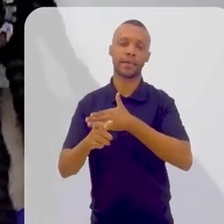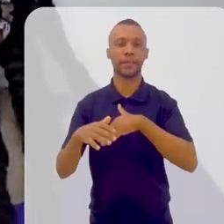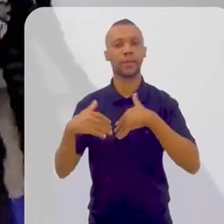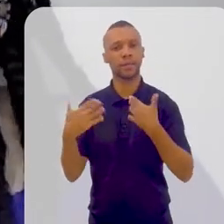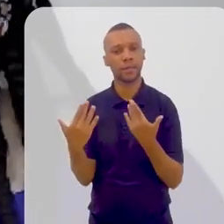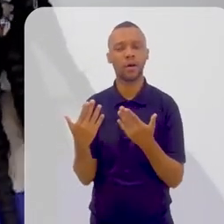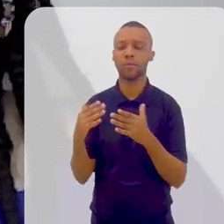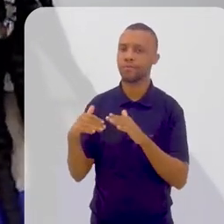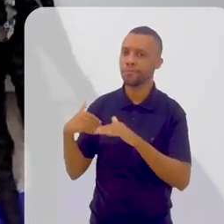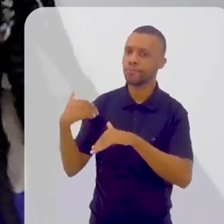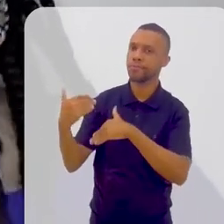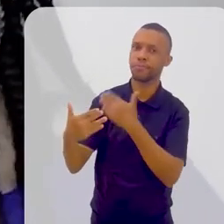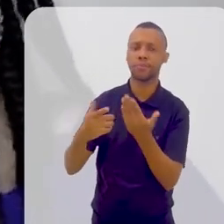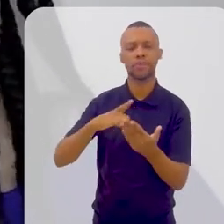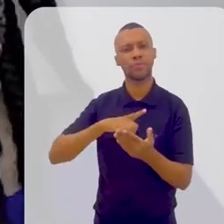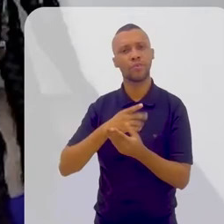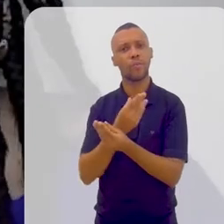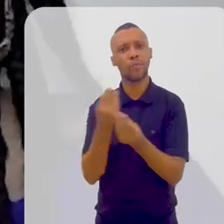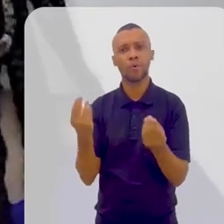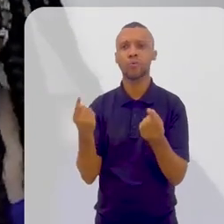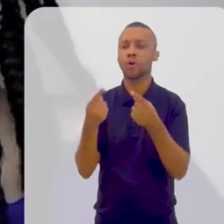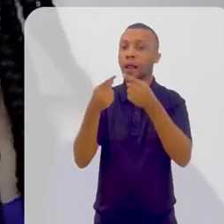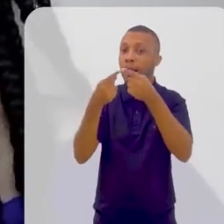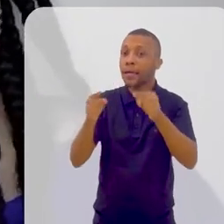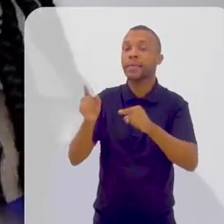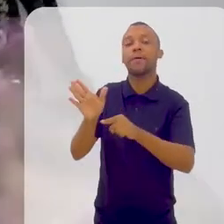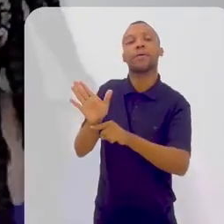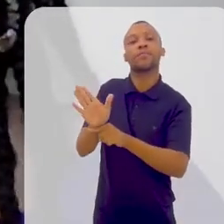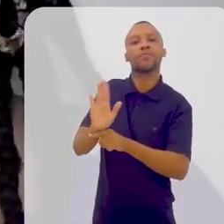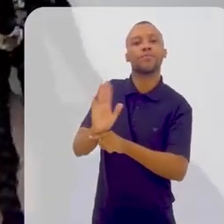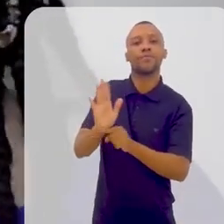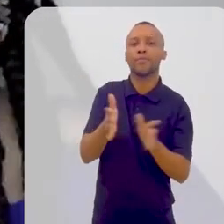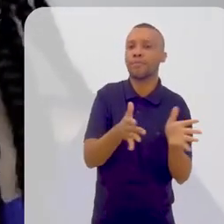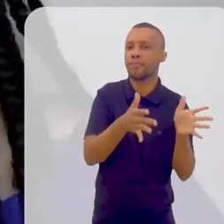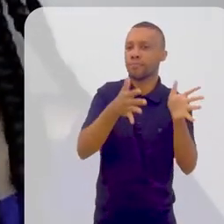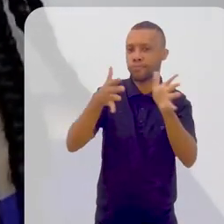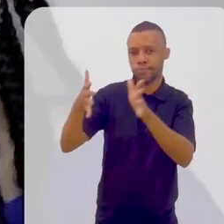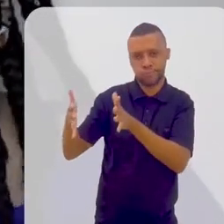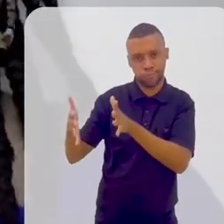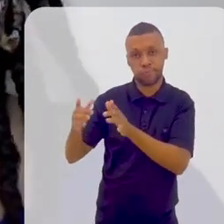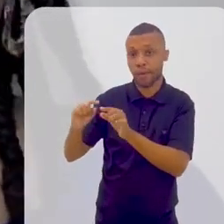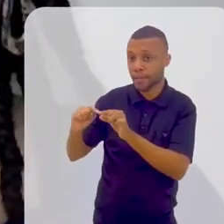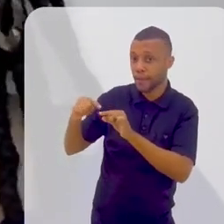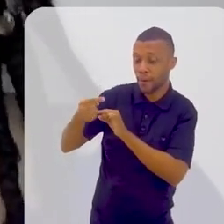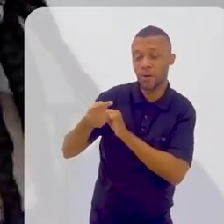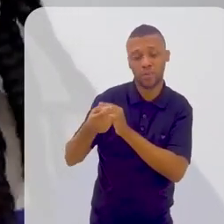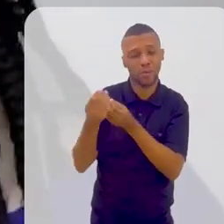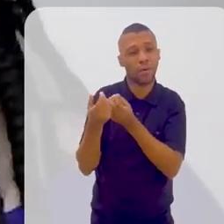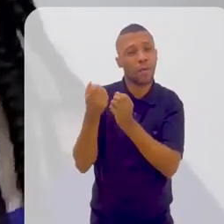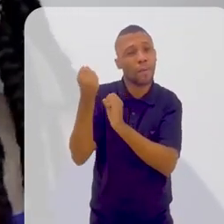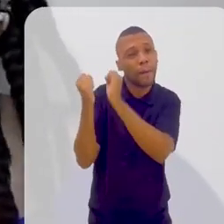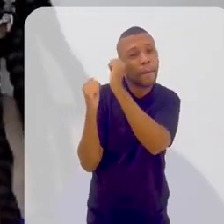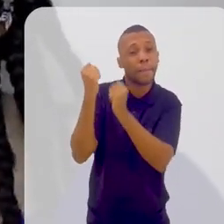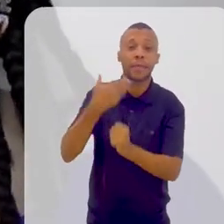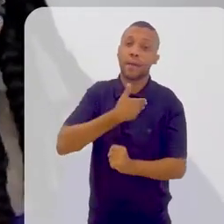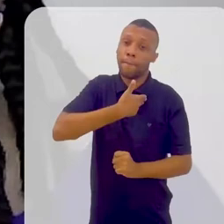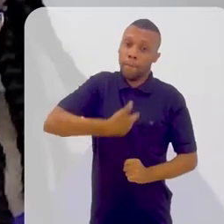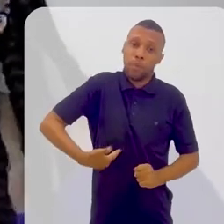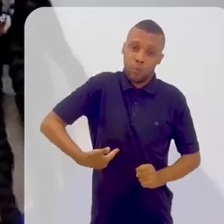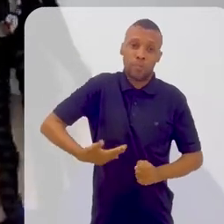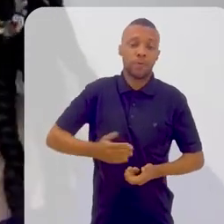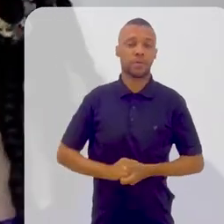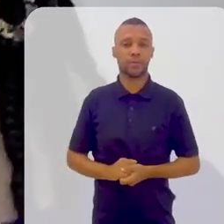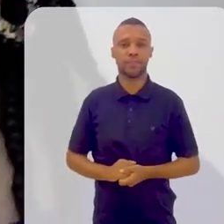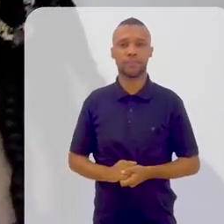fui, fiz muitos lançamentos de filme, mas depois fui, como era uma empresa